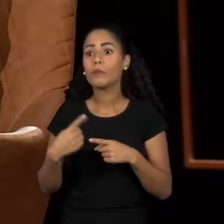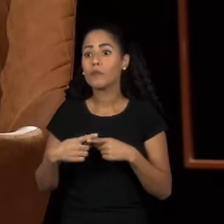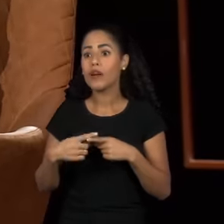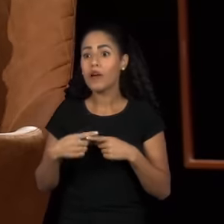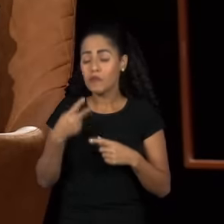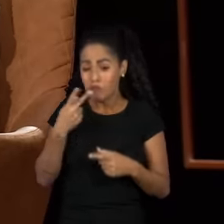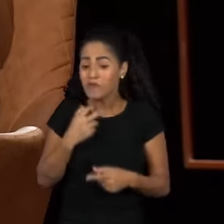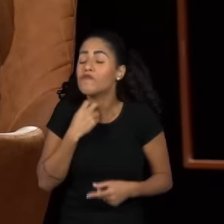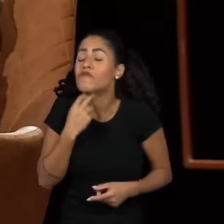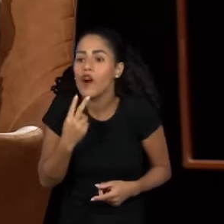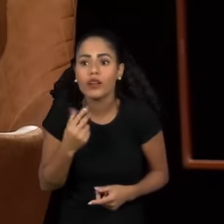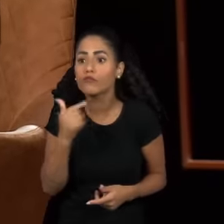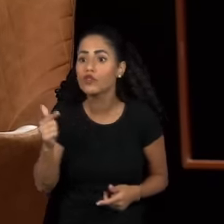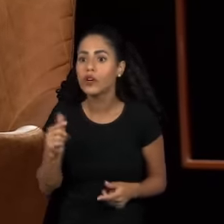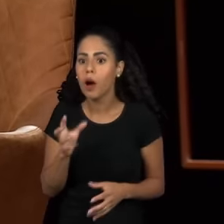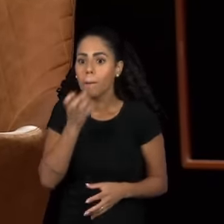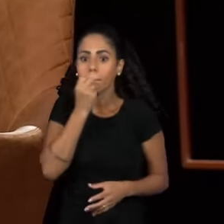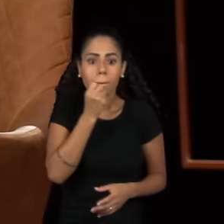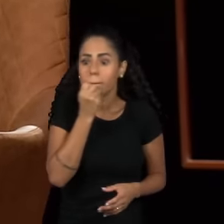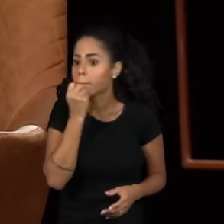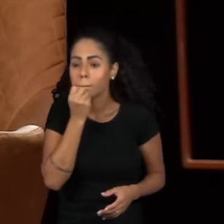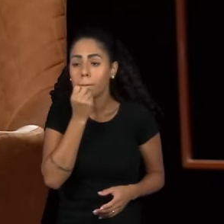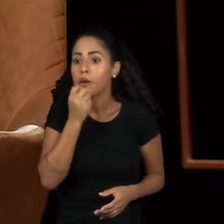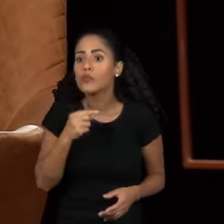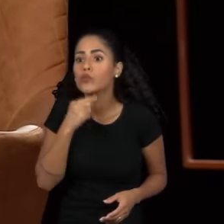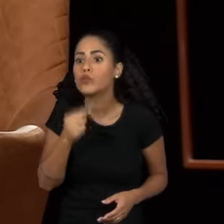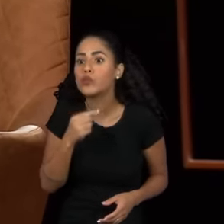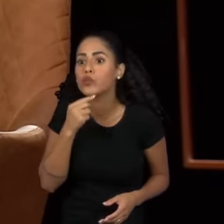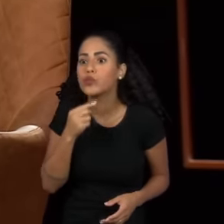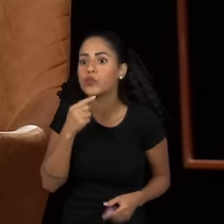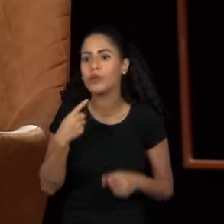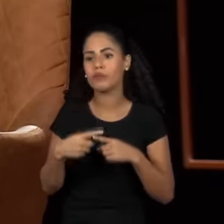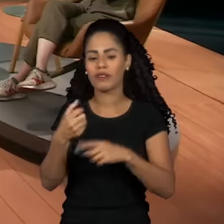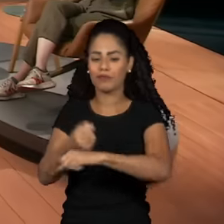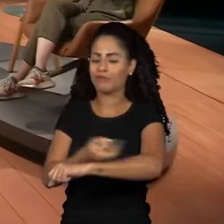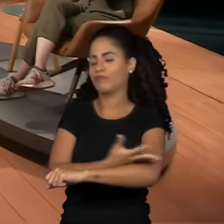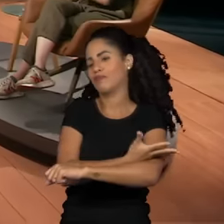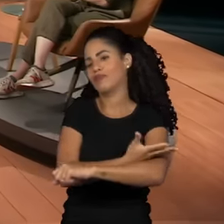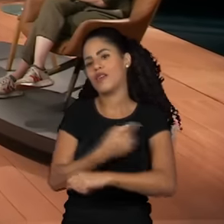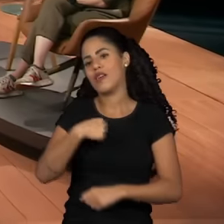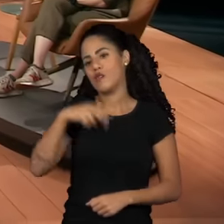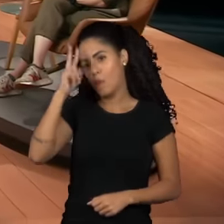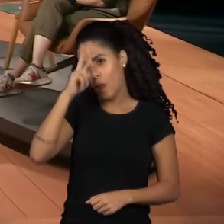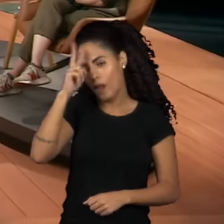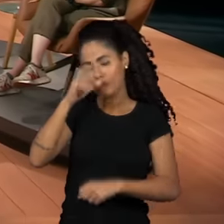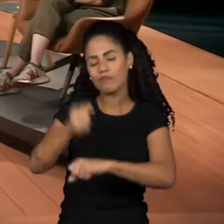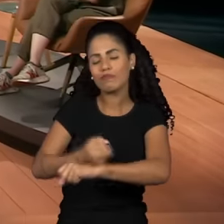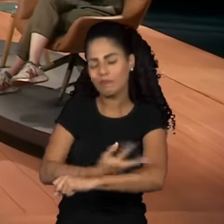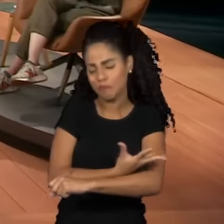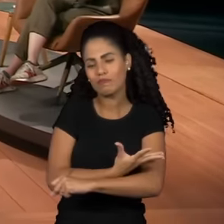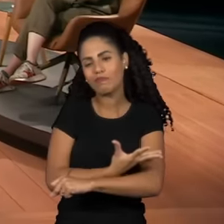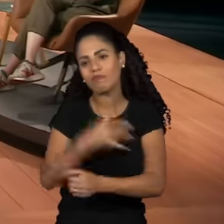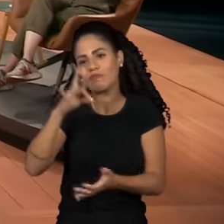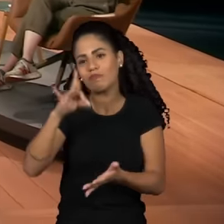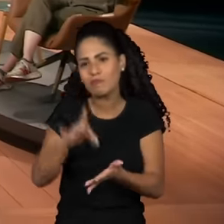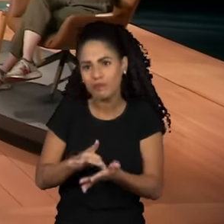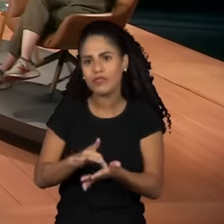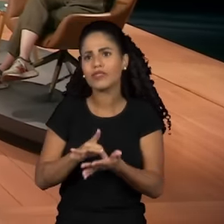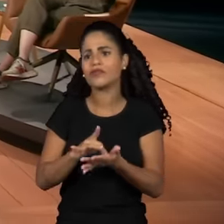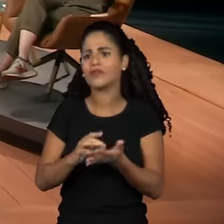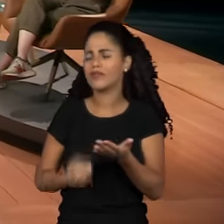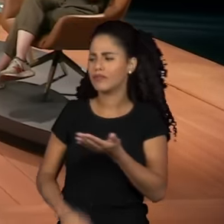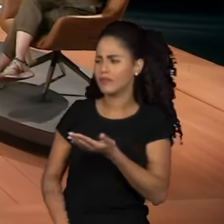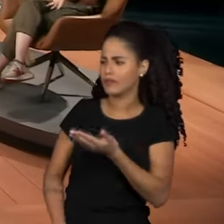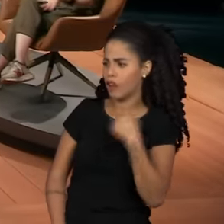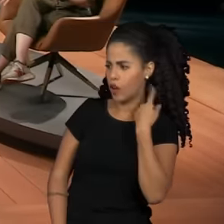tentava falar e não conseguia. Eu me lembro só de me emocionar profundamente. Ela deve ter falado, que louca é essa